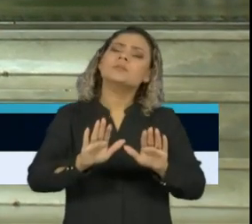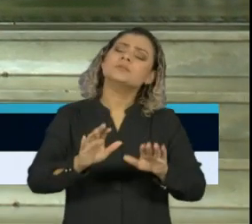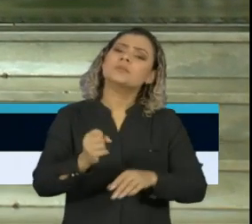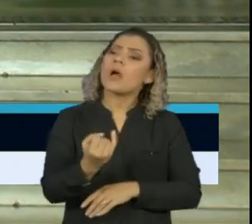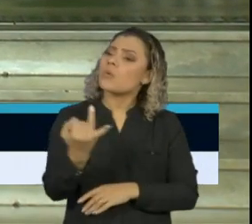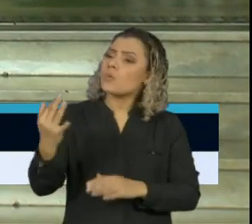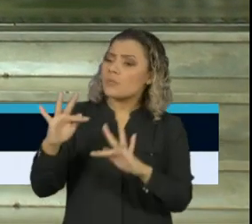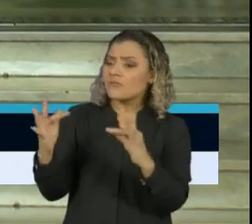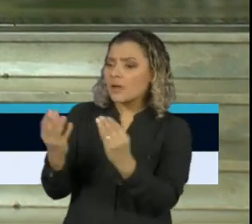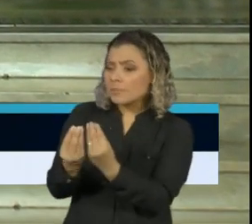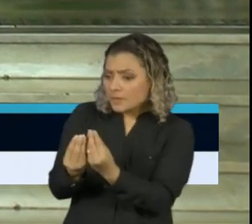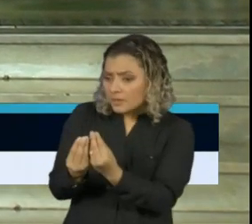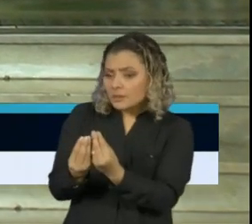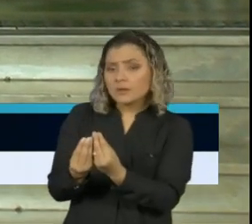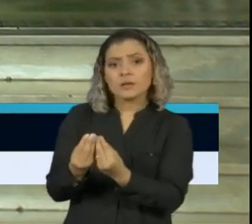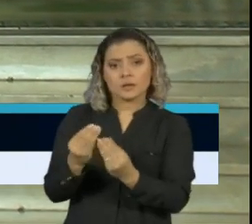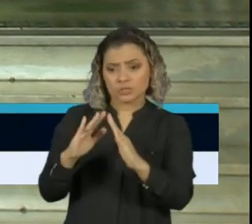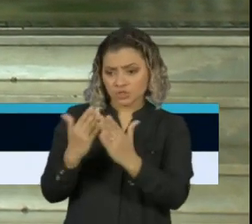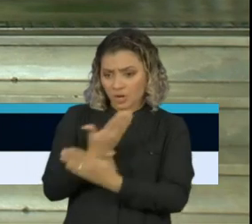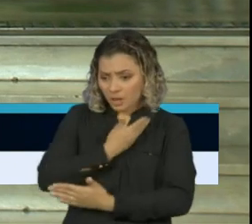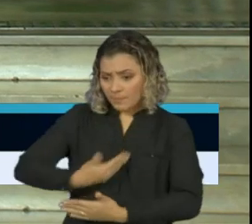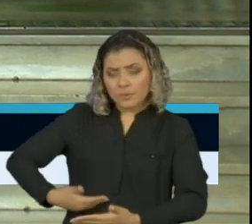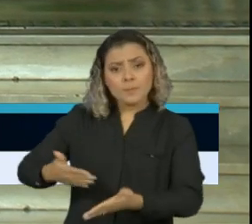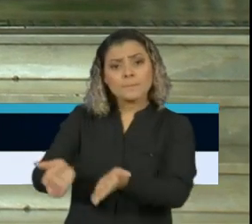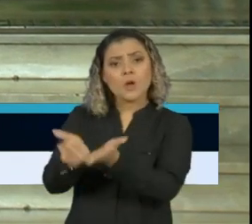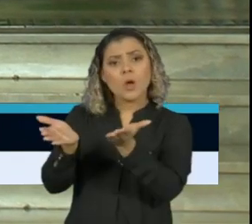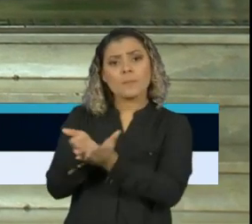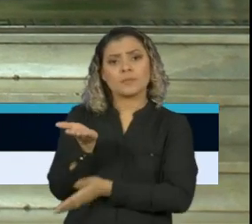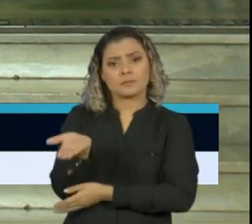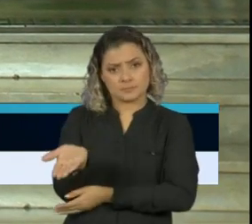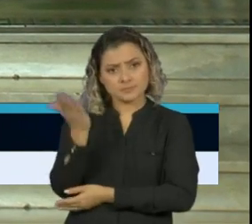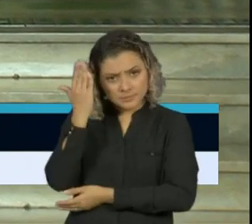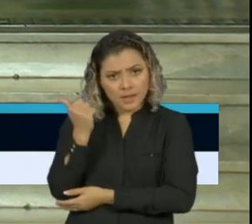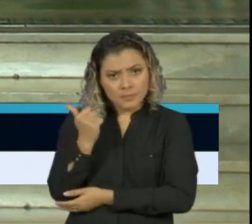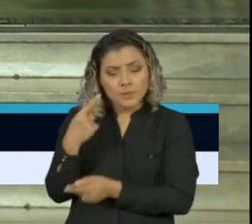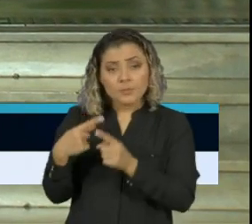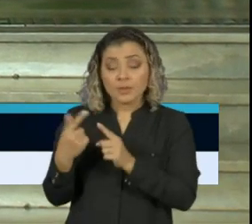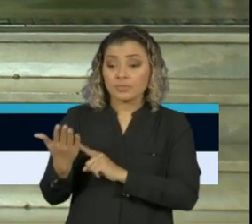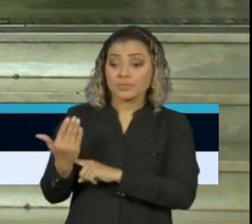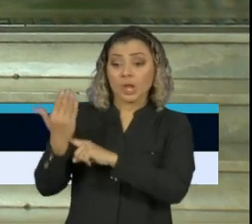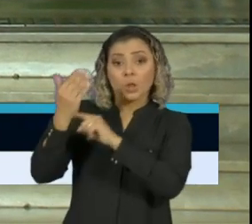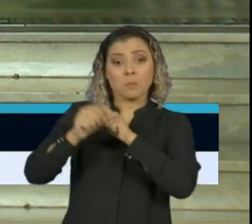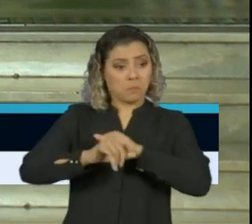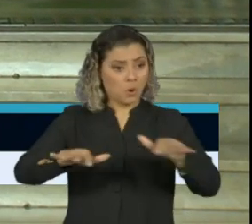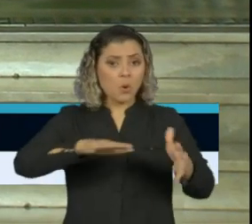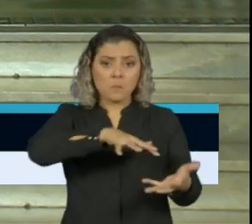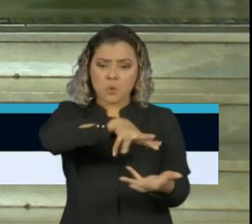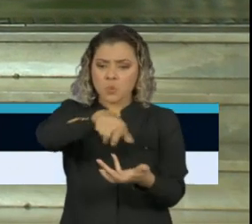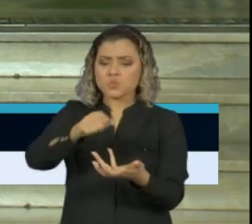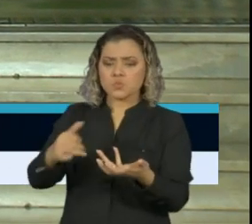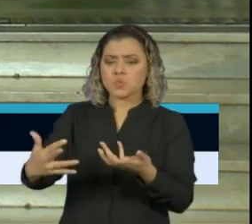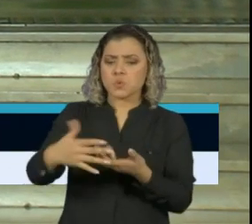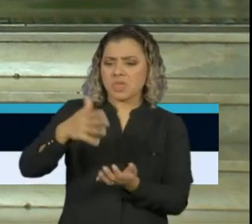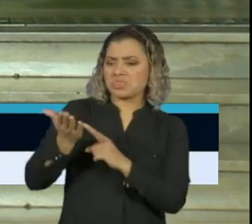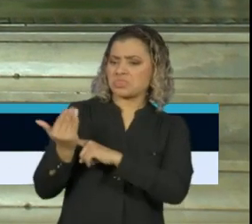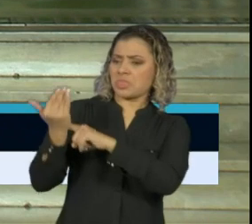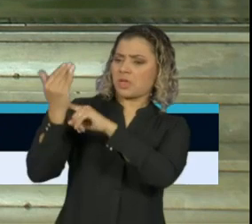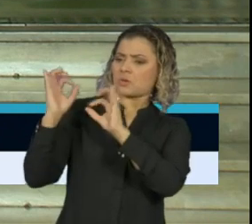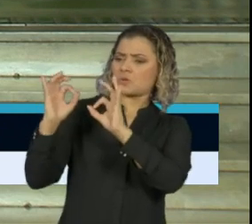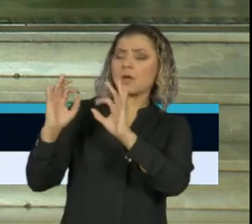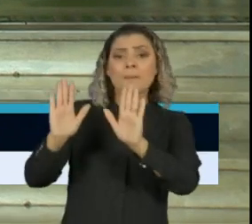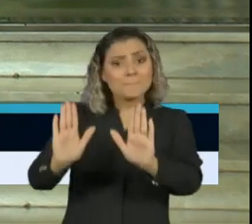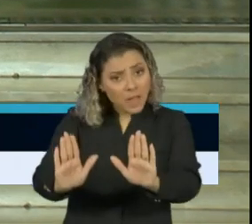Muitas das famílias que dependem do ensino público, nós sabemos que, por mais que a tecnologia esteja disseminada hoje no mundo, acabam